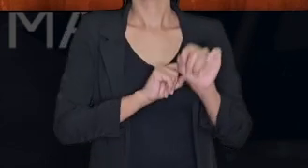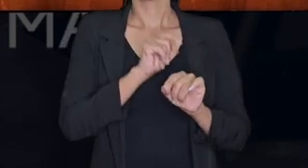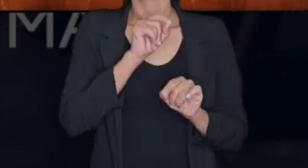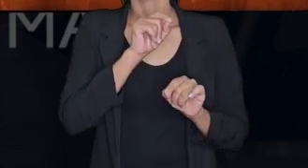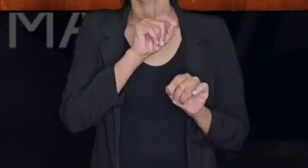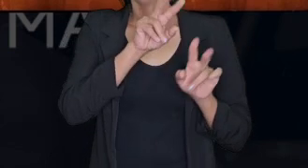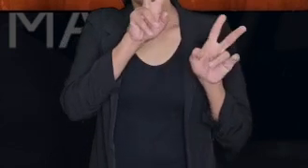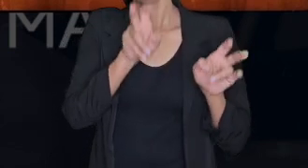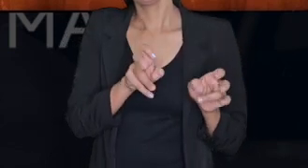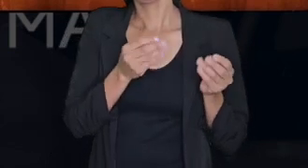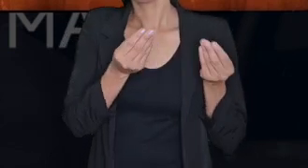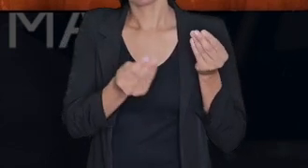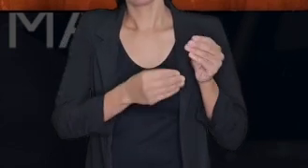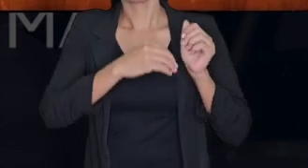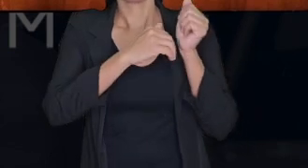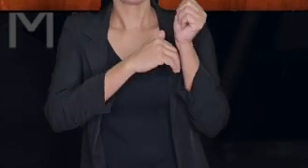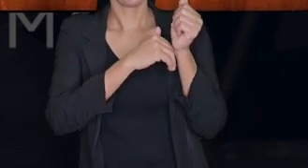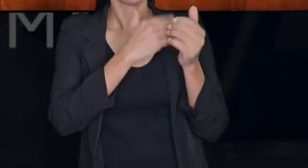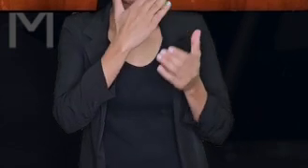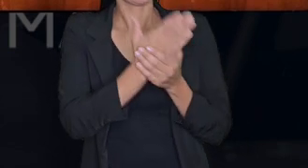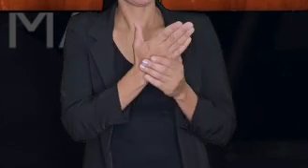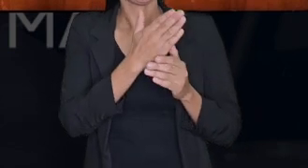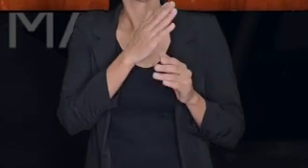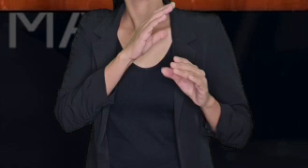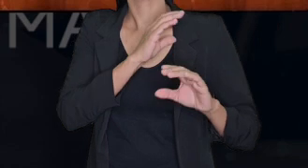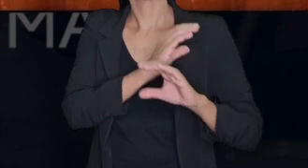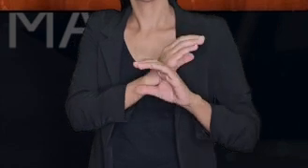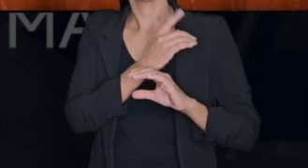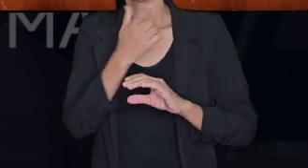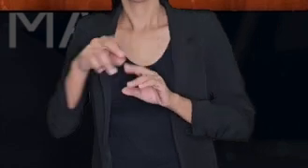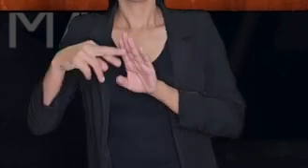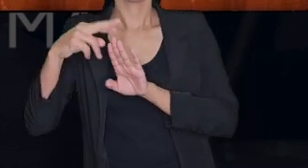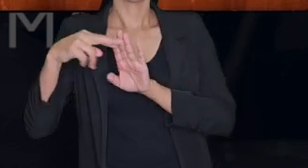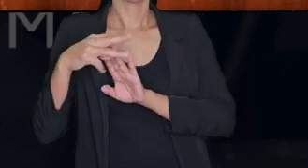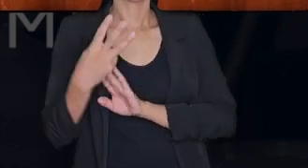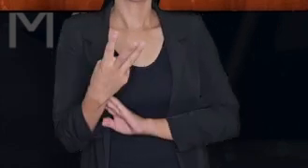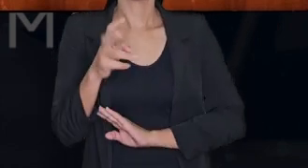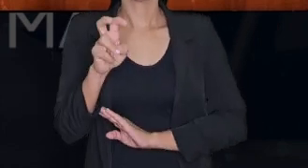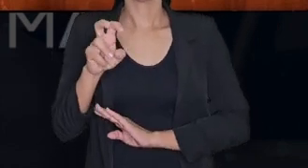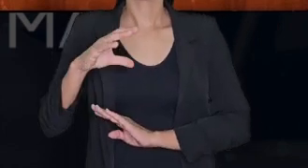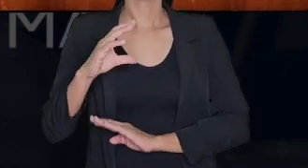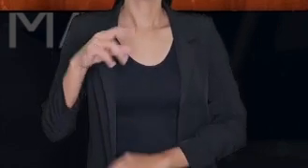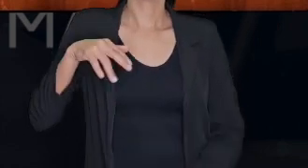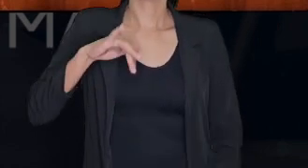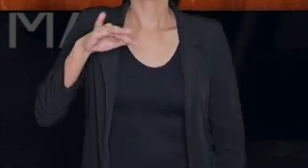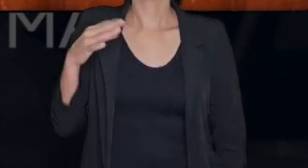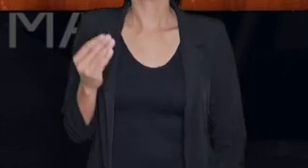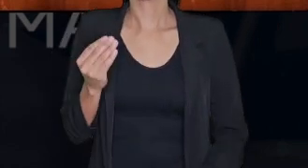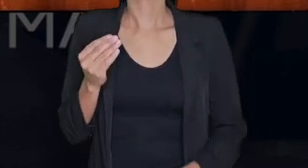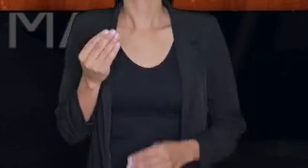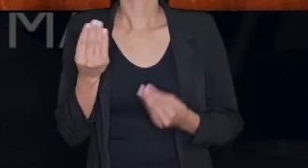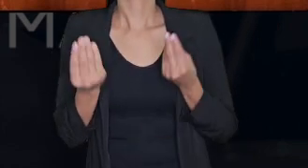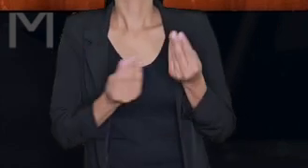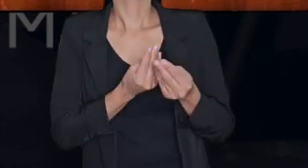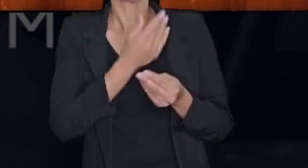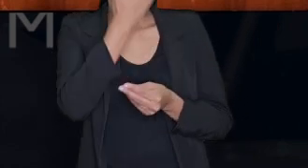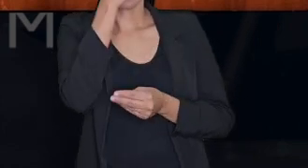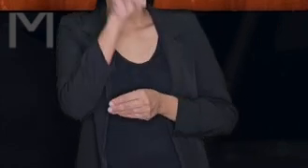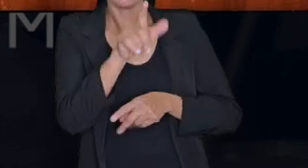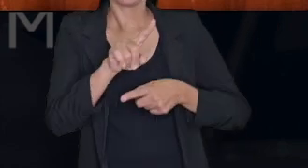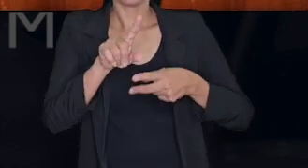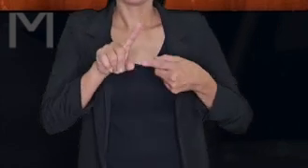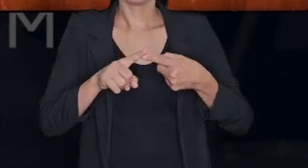de normatividade entre o que trata o Código de Processo Civil e a Resolução 35 do